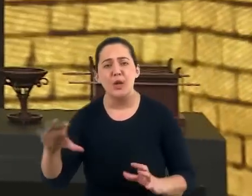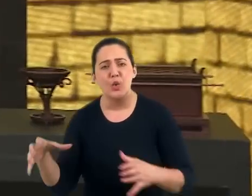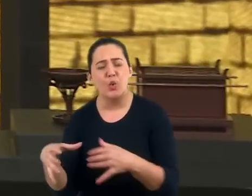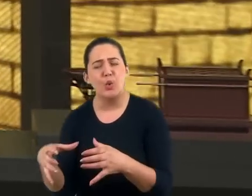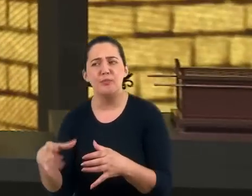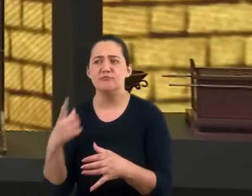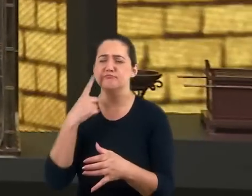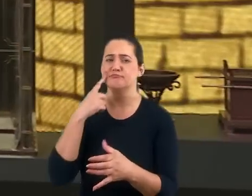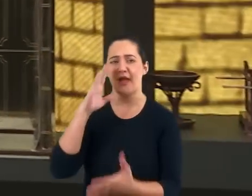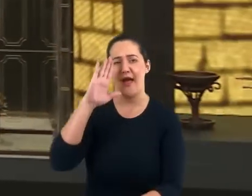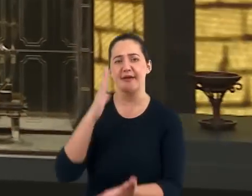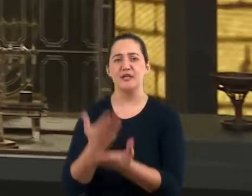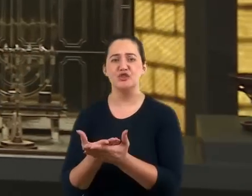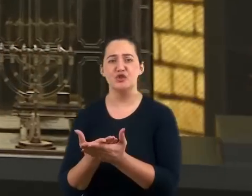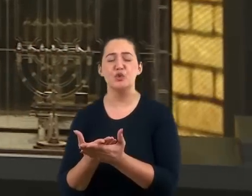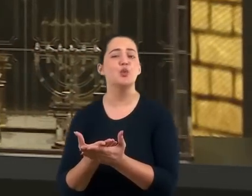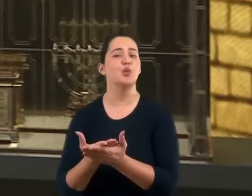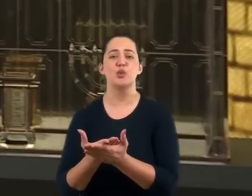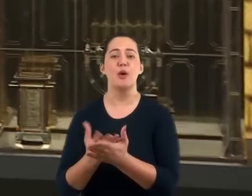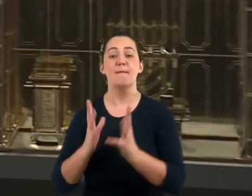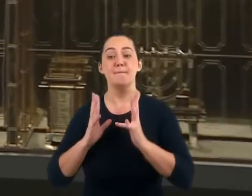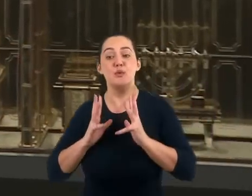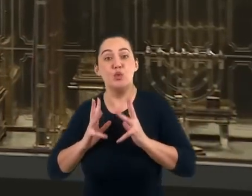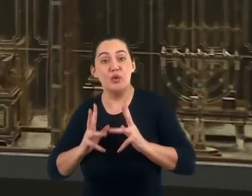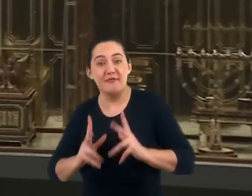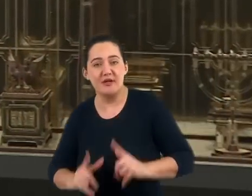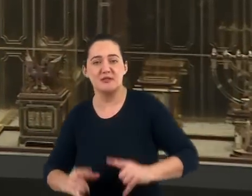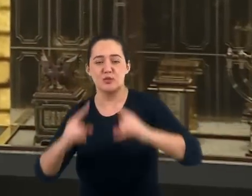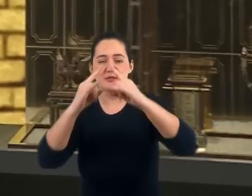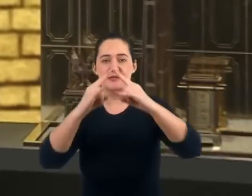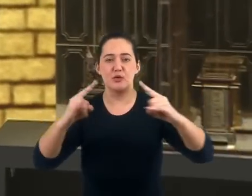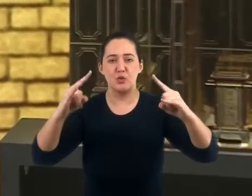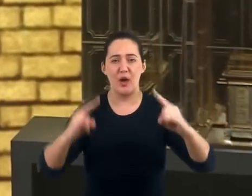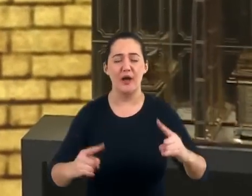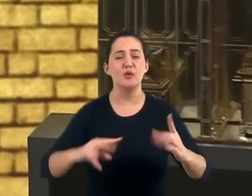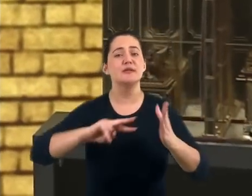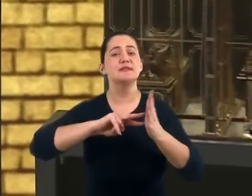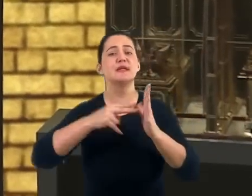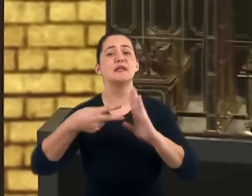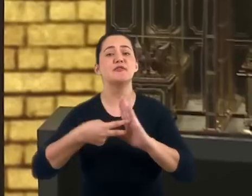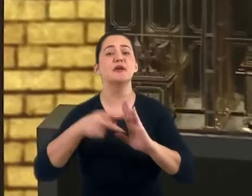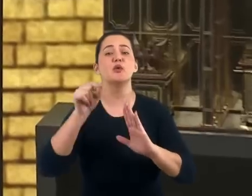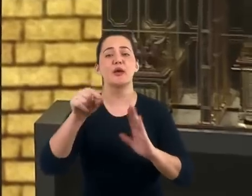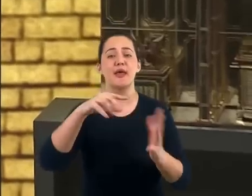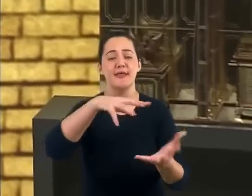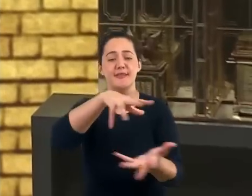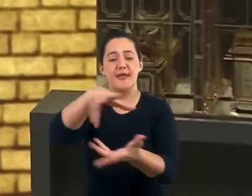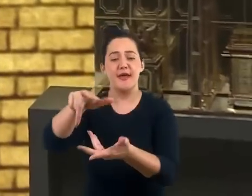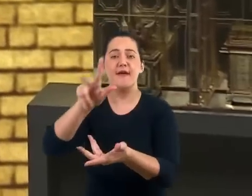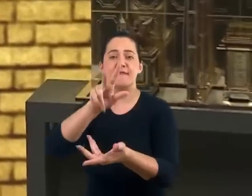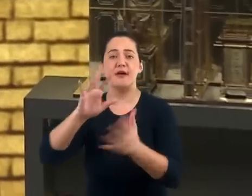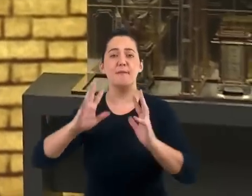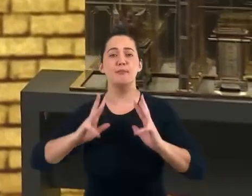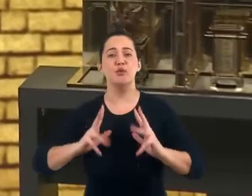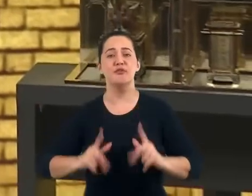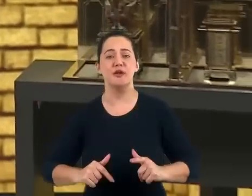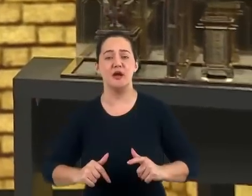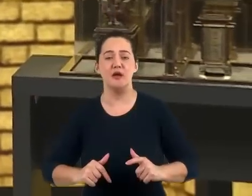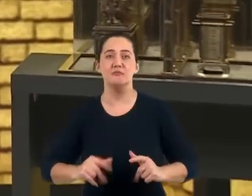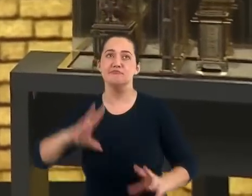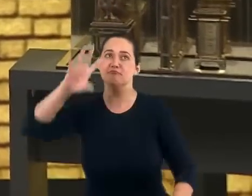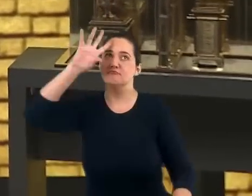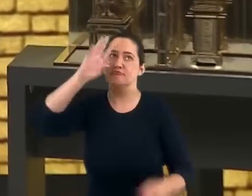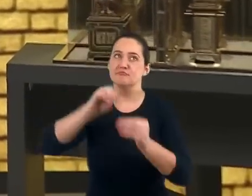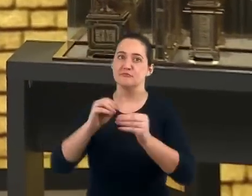eles acreditaram que a purificação do santuário seria a purificação da terra e, portanto, a volta de Jesus ao